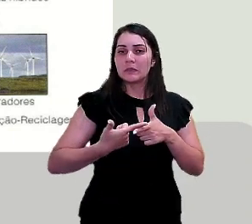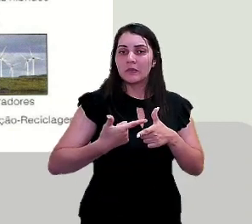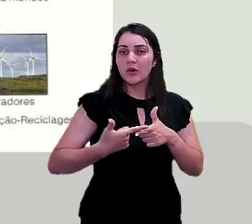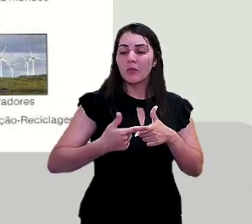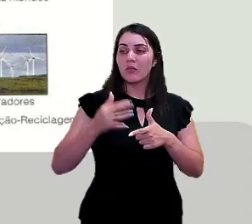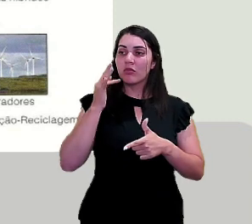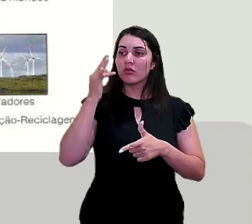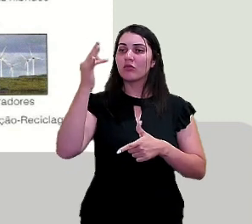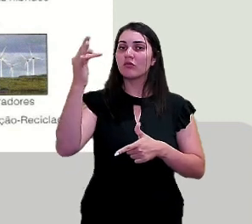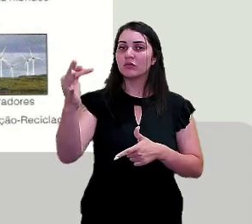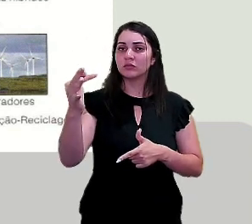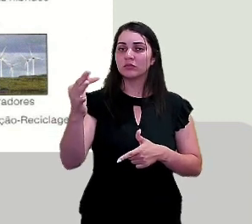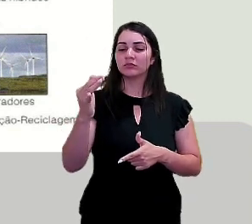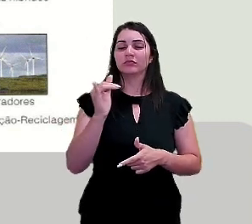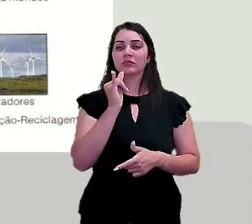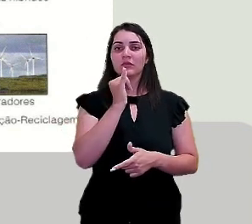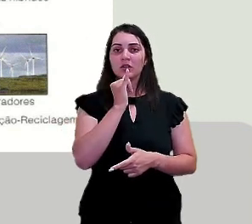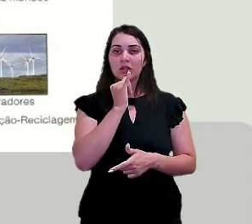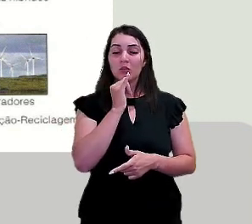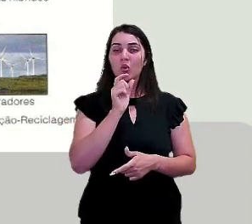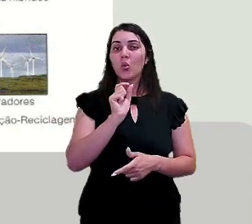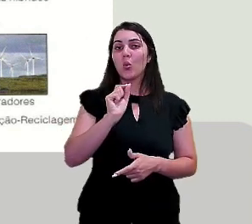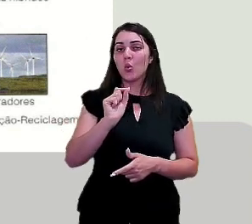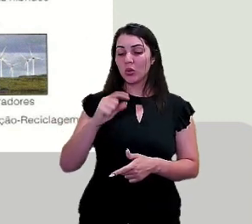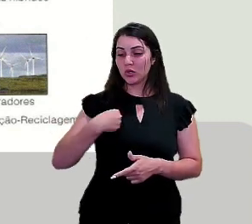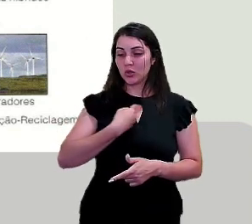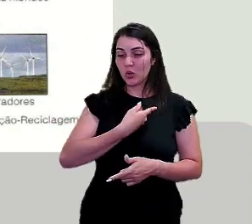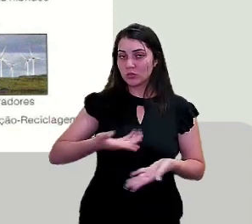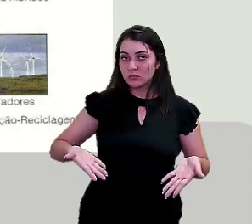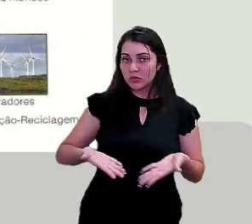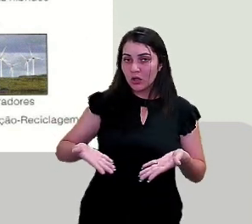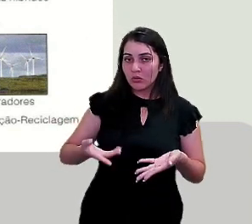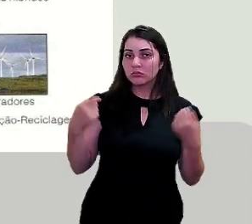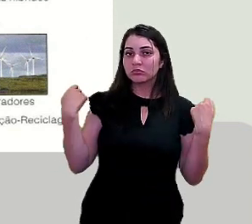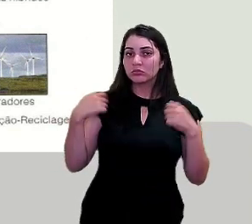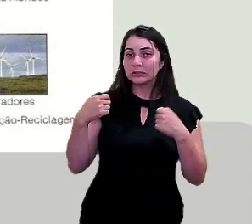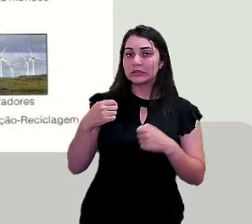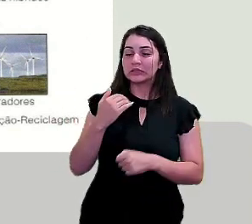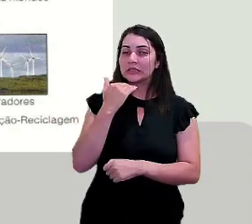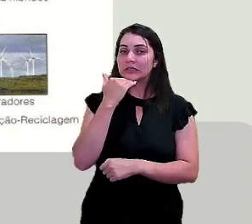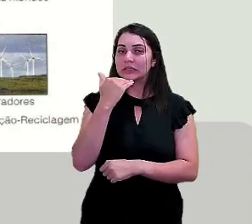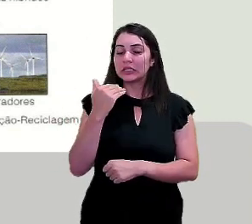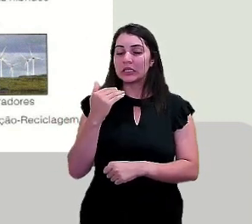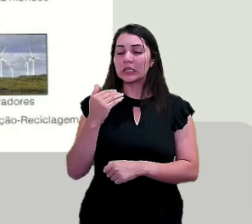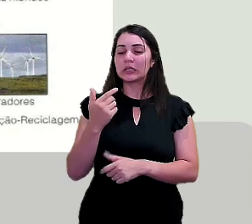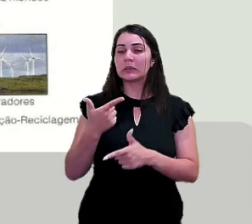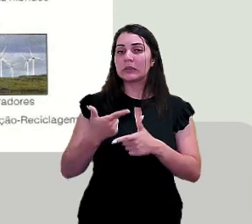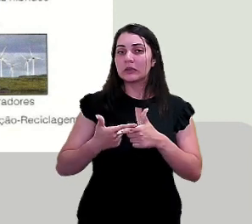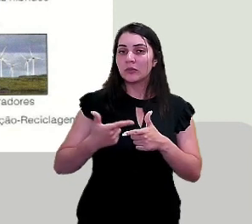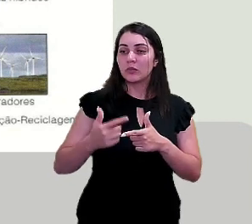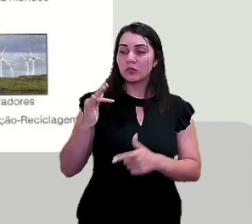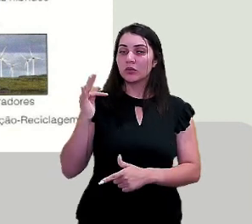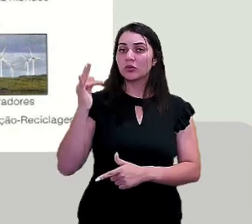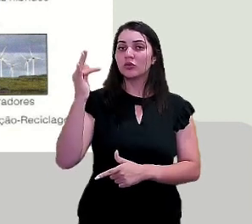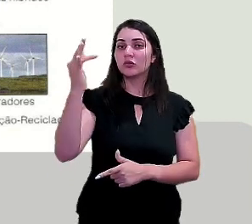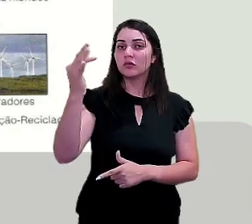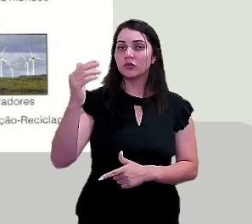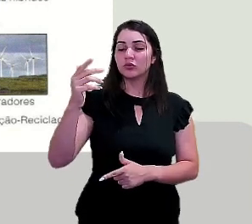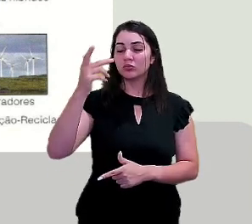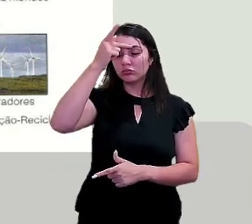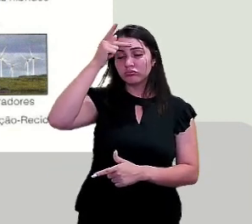atender a nossa demanda, certo? Que a gente precisa, sem prejudicar o futuro de outras pessoas, das nossas